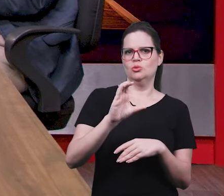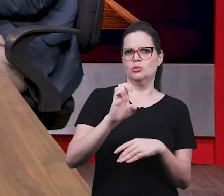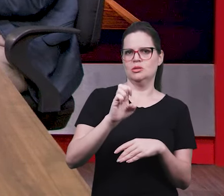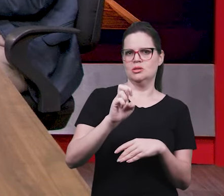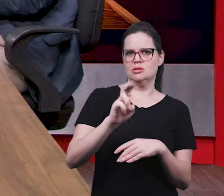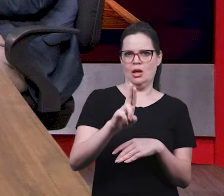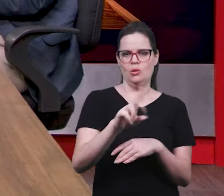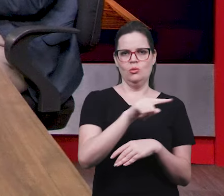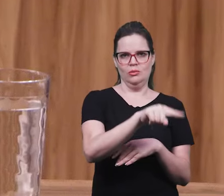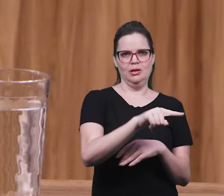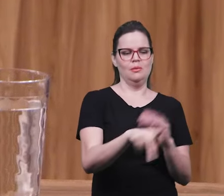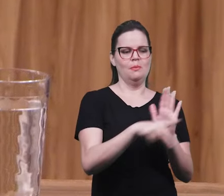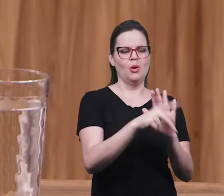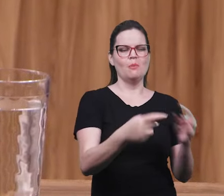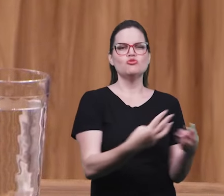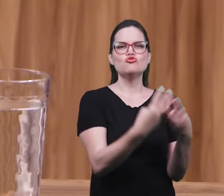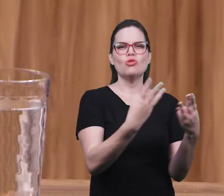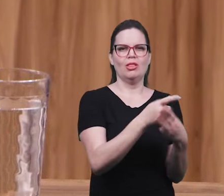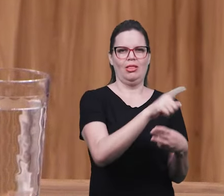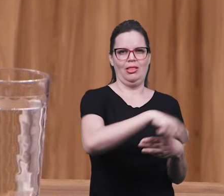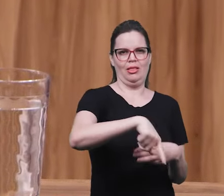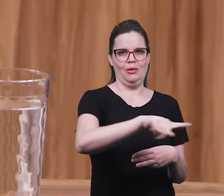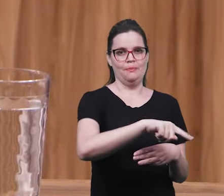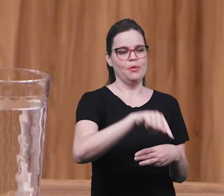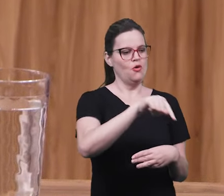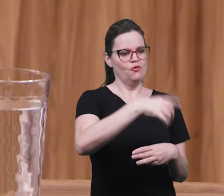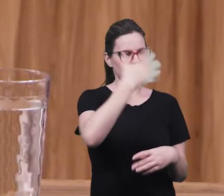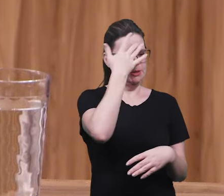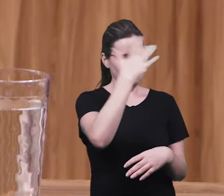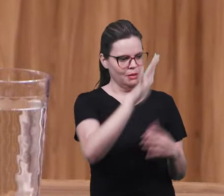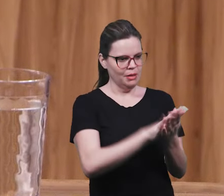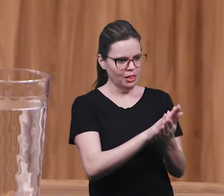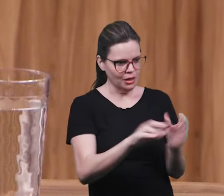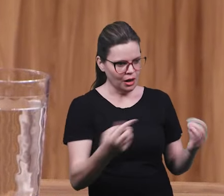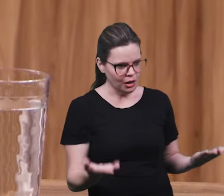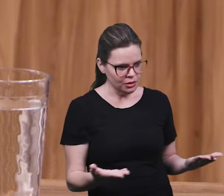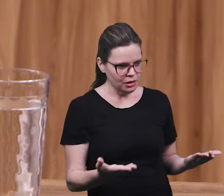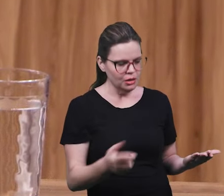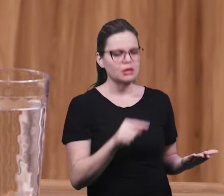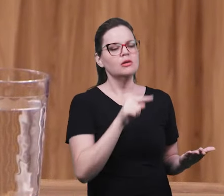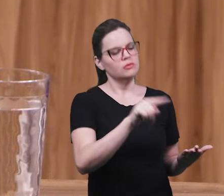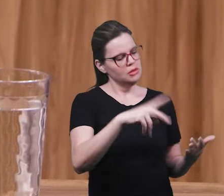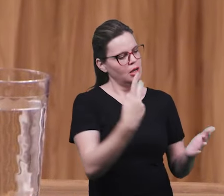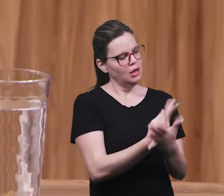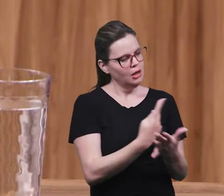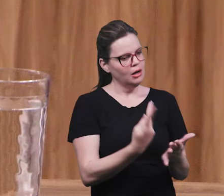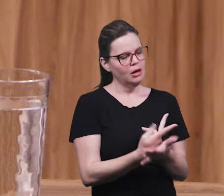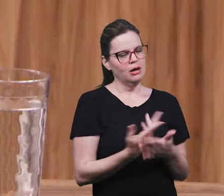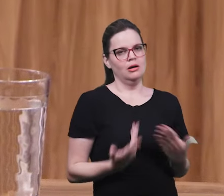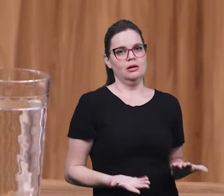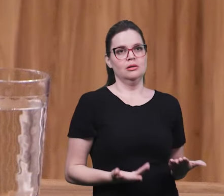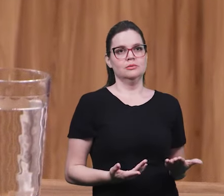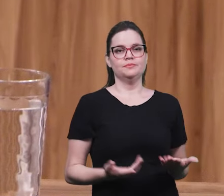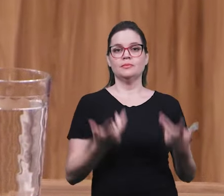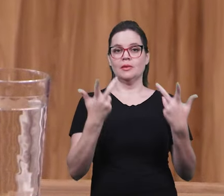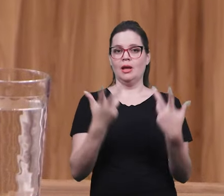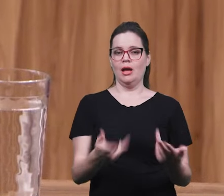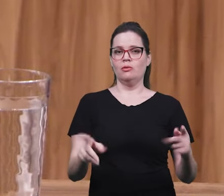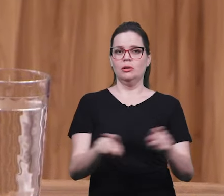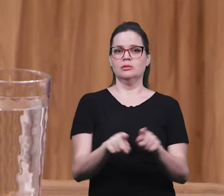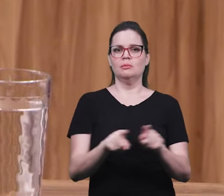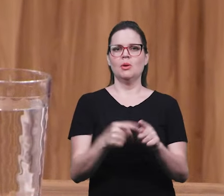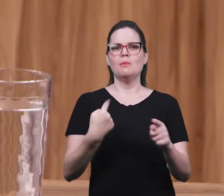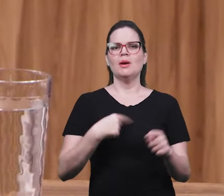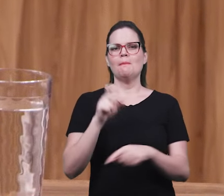então cometiam muitos erros. E isso é interessante a gente observar isso, porque o fato de não conhecer as Escrituras, e as Escrituras